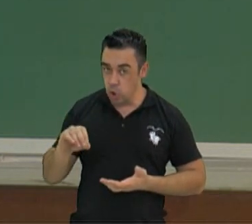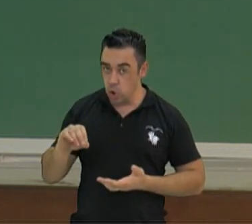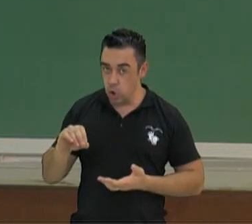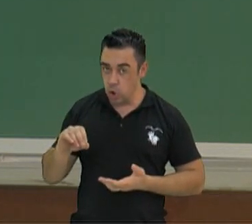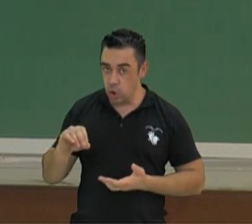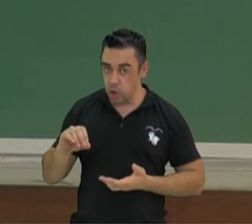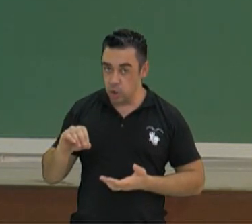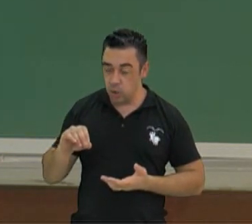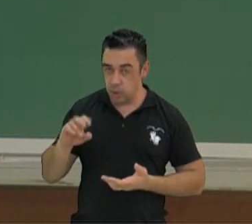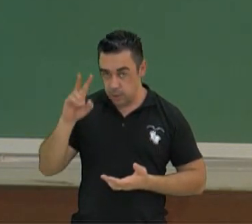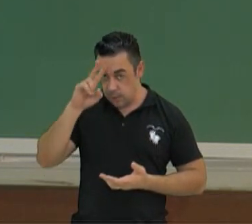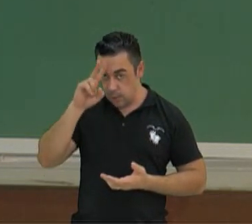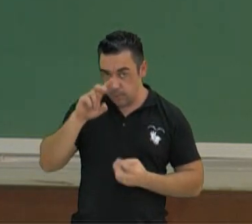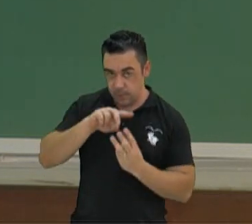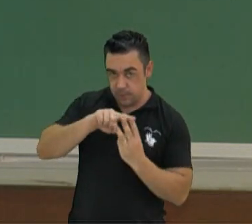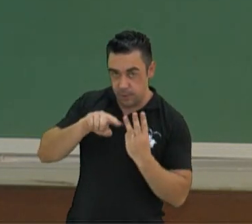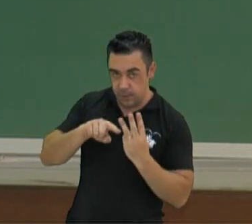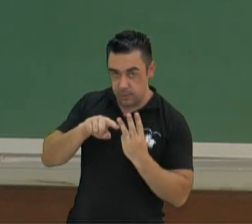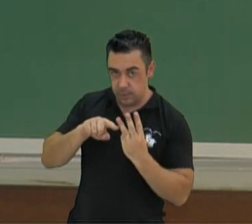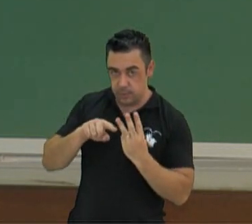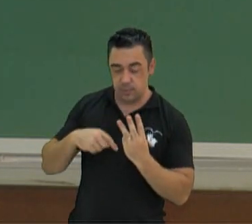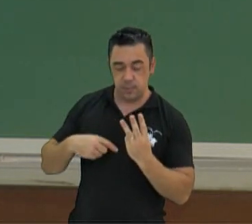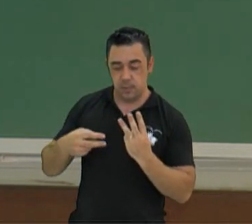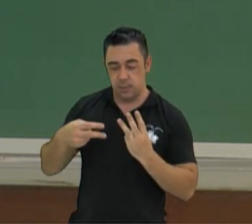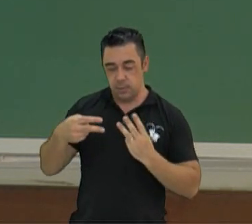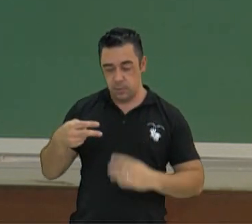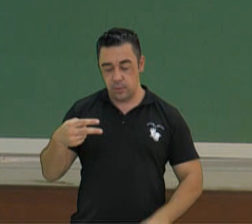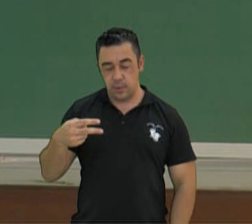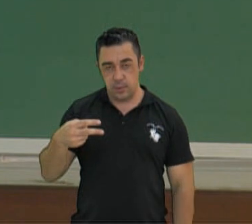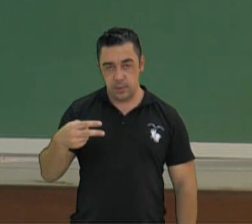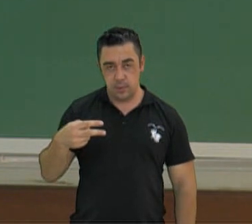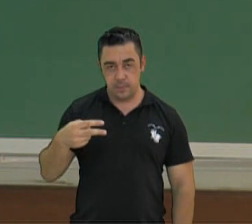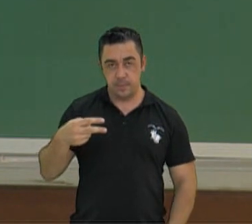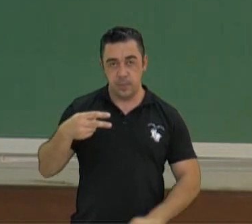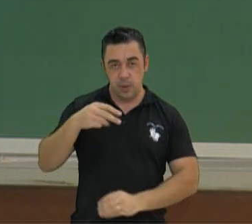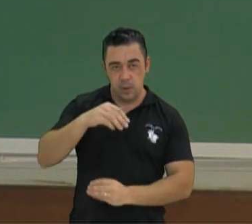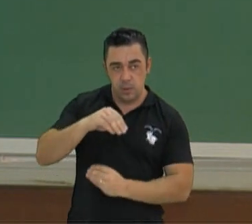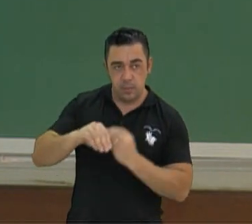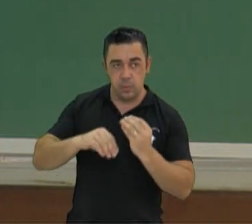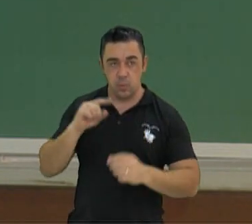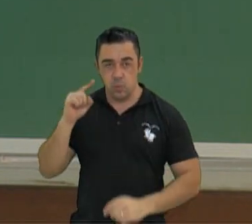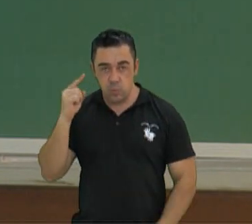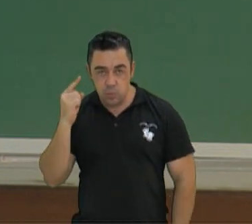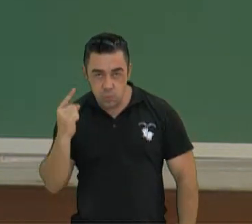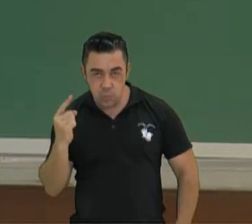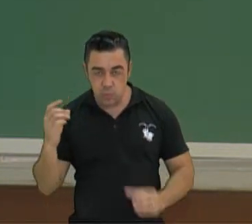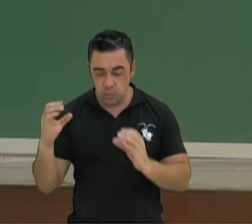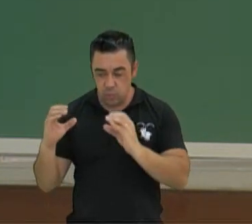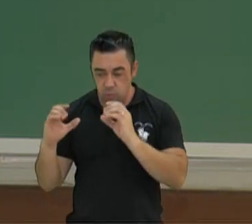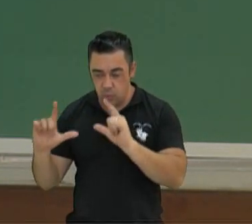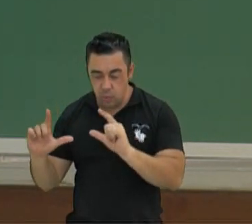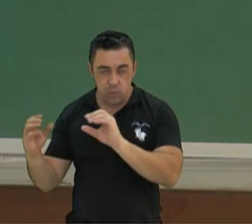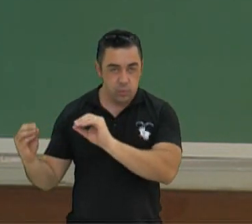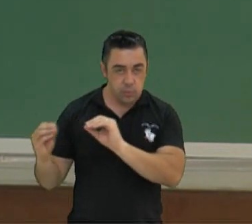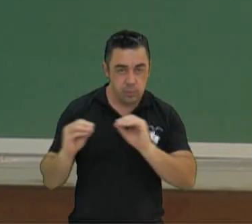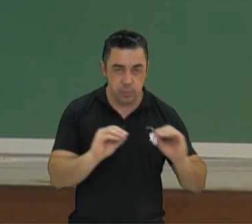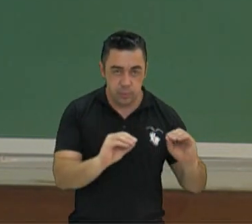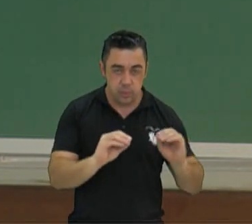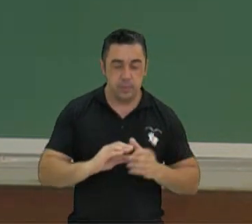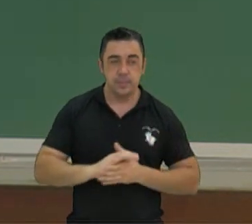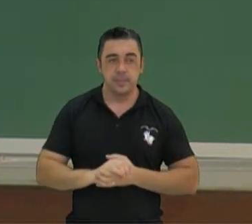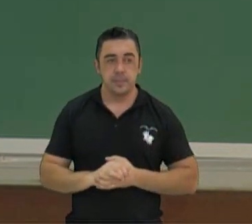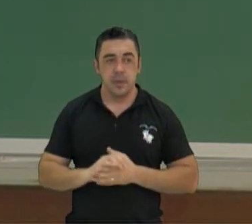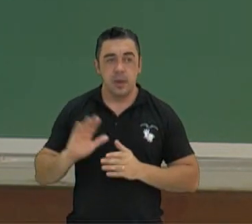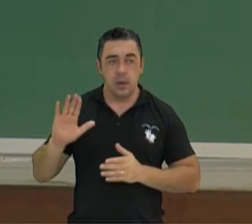certo? Met, et, pró, uma ligação dupla em propeno, com um mol de cloro. O que acontece?